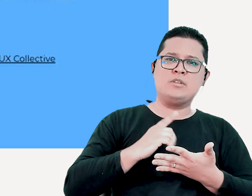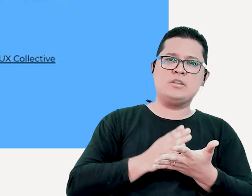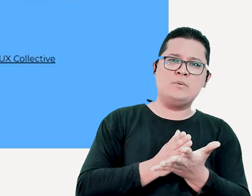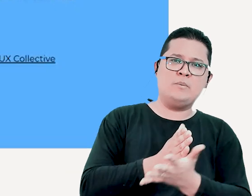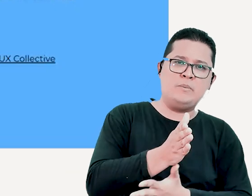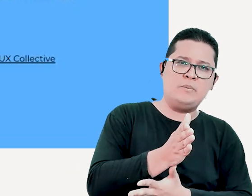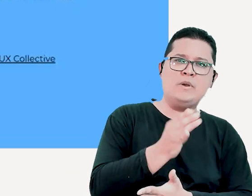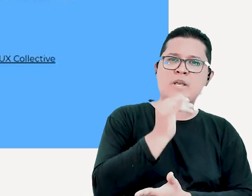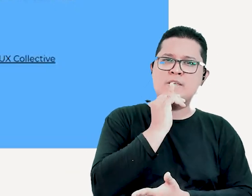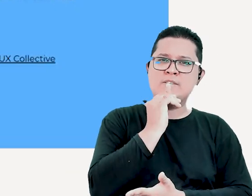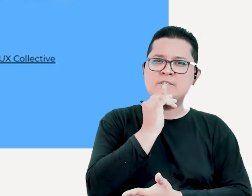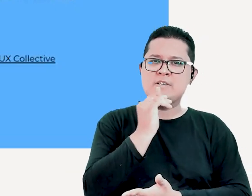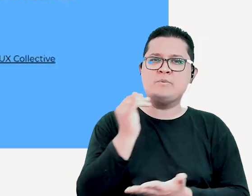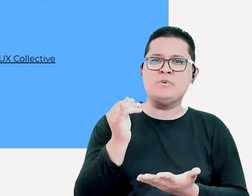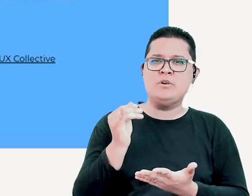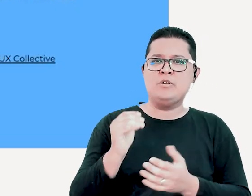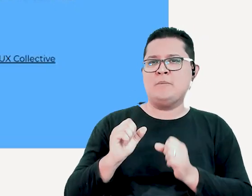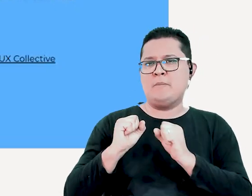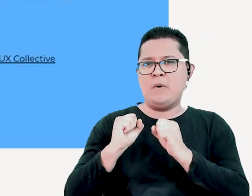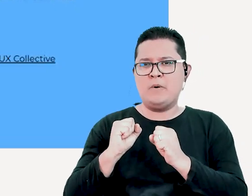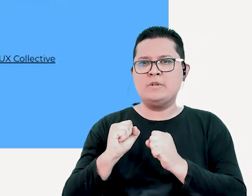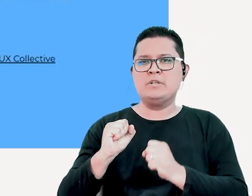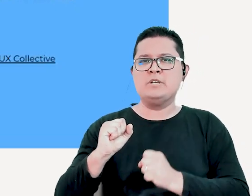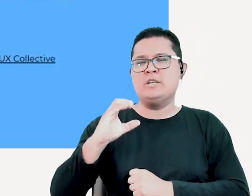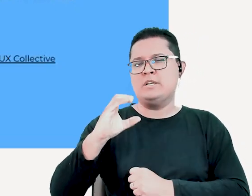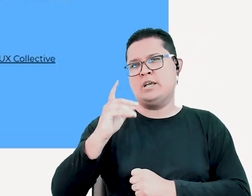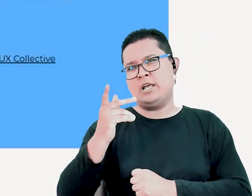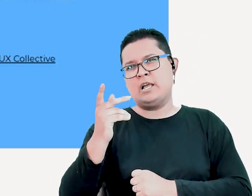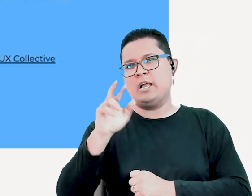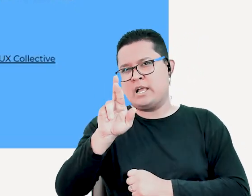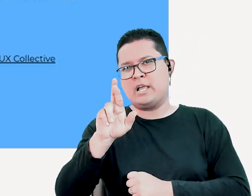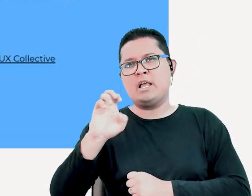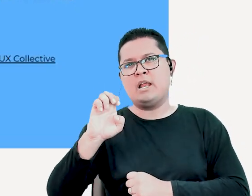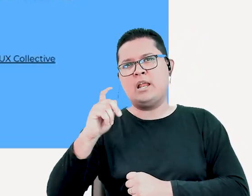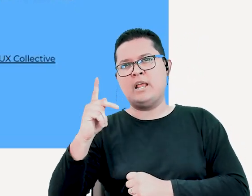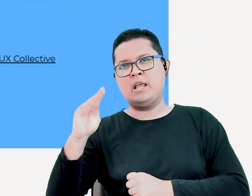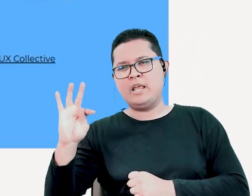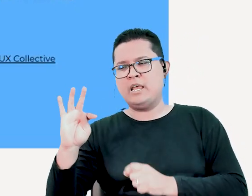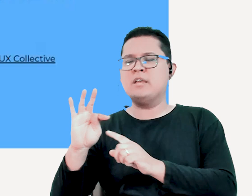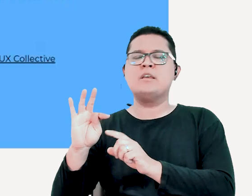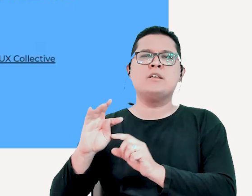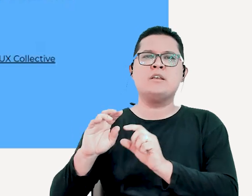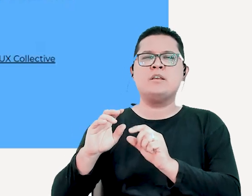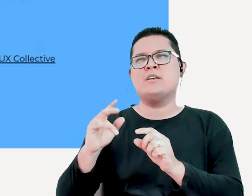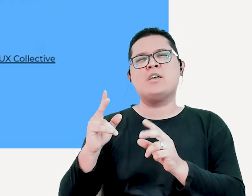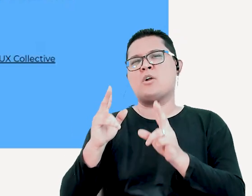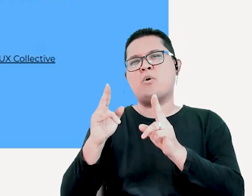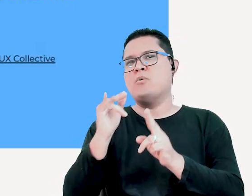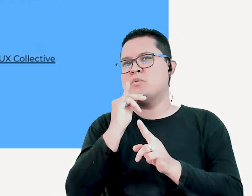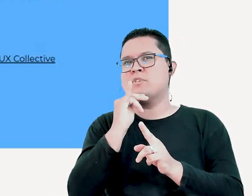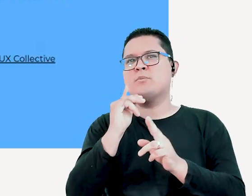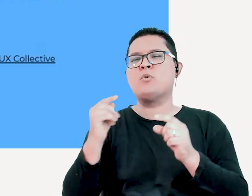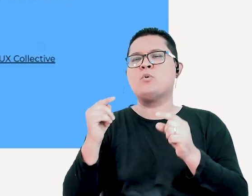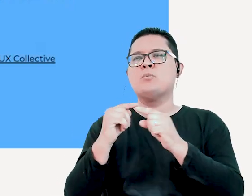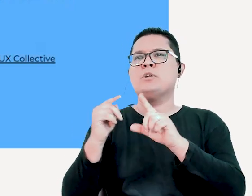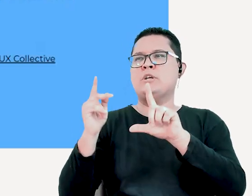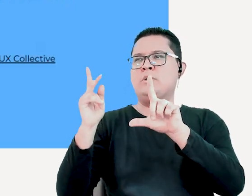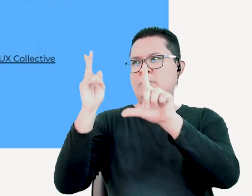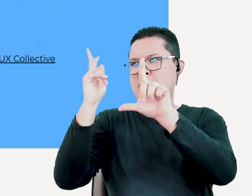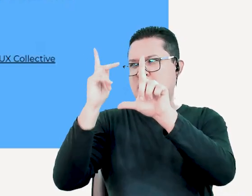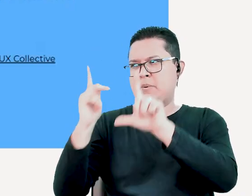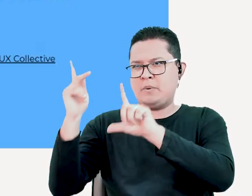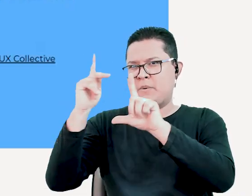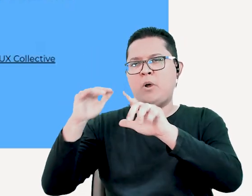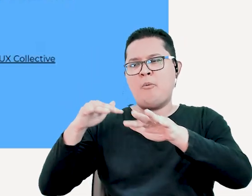tem aqui dentro do iFood, que é a parte de ilustrações, é toda uma linguagem baseada em ilustrações animadas ou